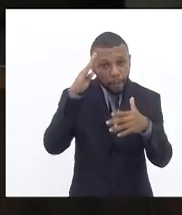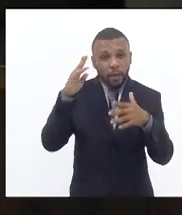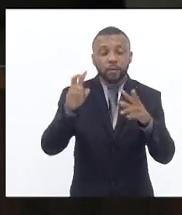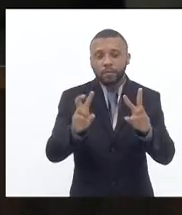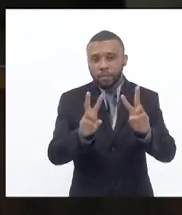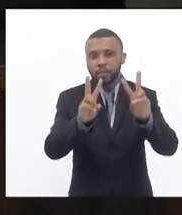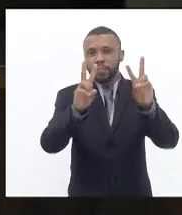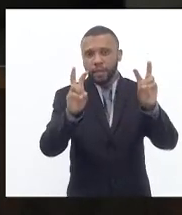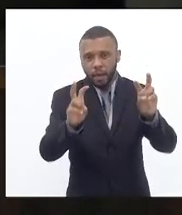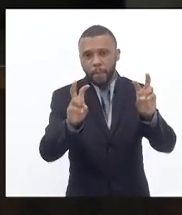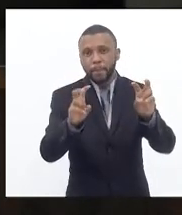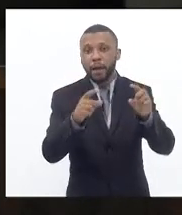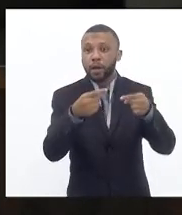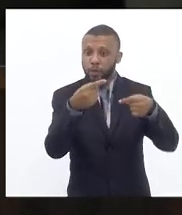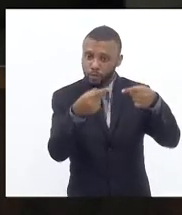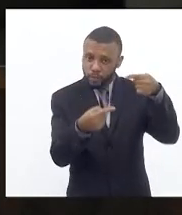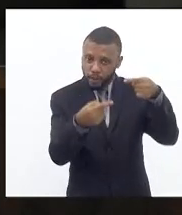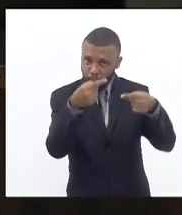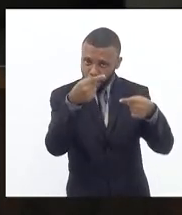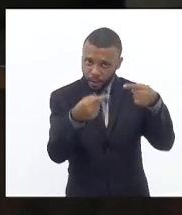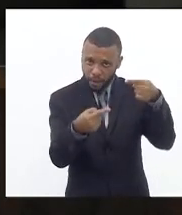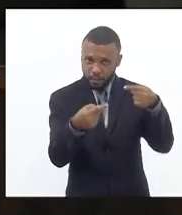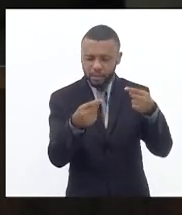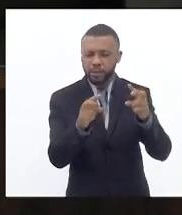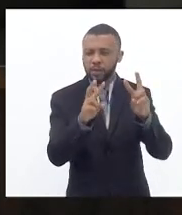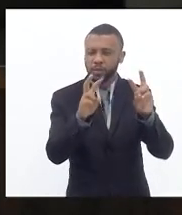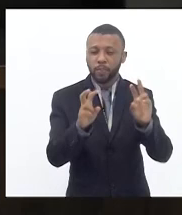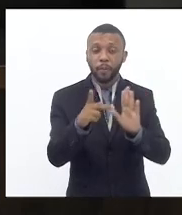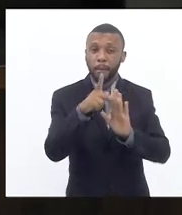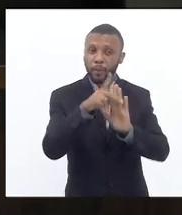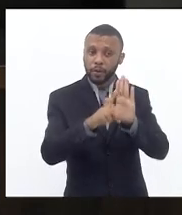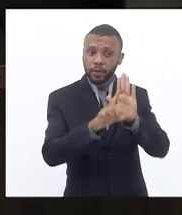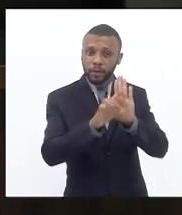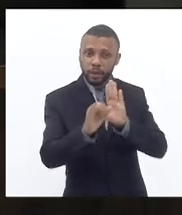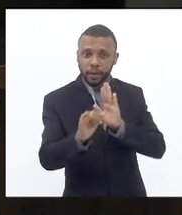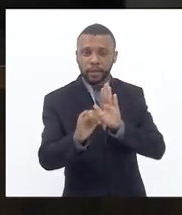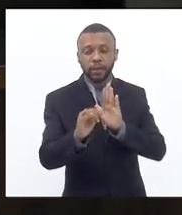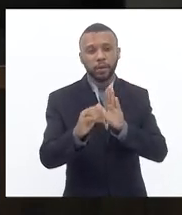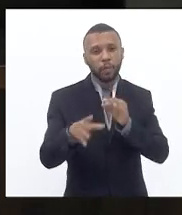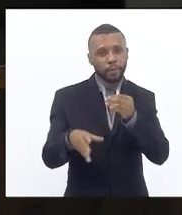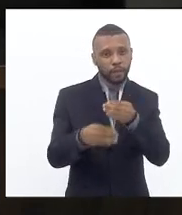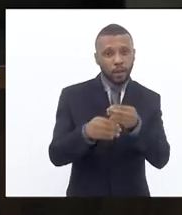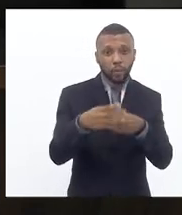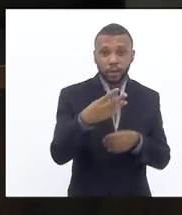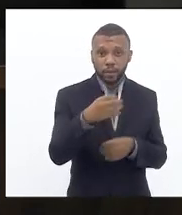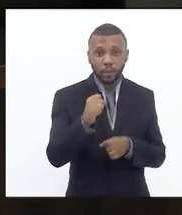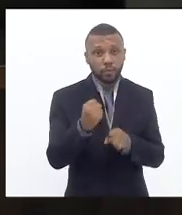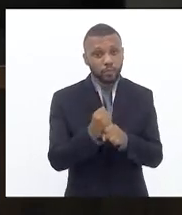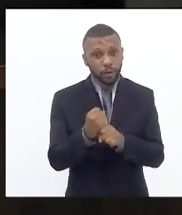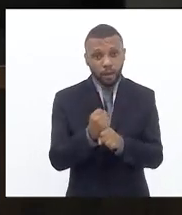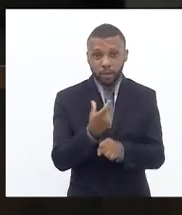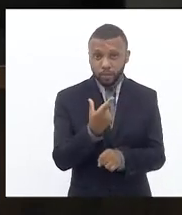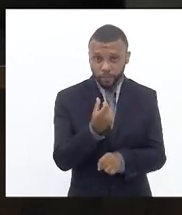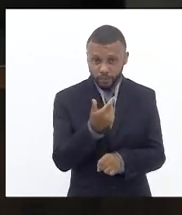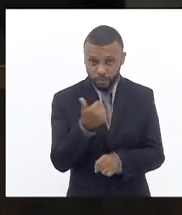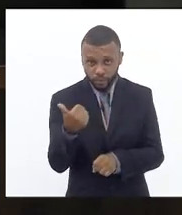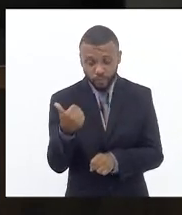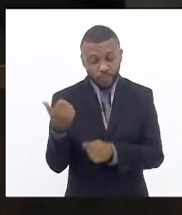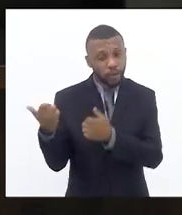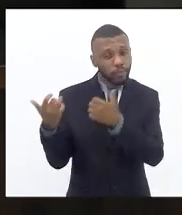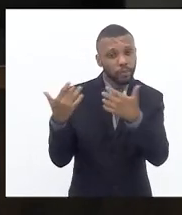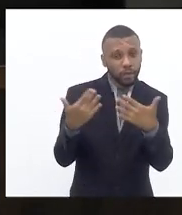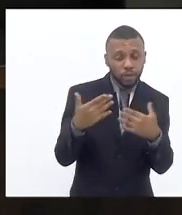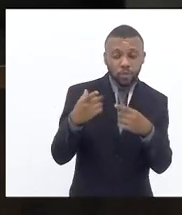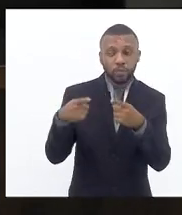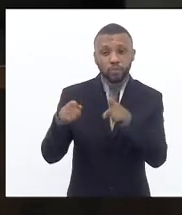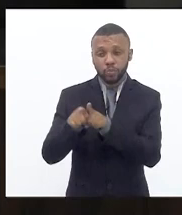que era o debate da extinção do projeto de lei complementar 48 2021 falava isso com detalhes Paulo no